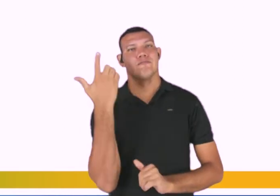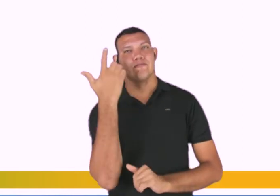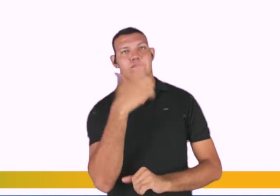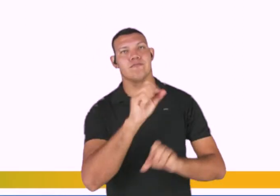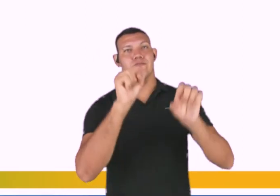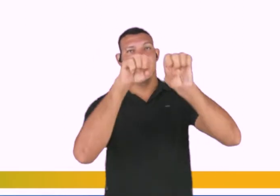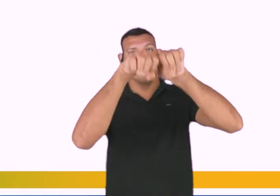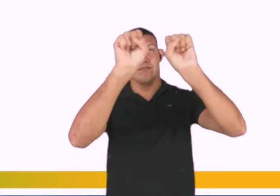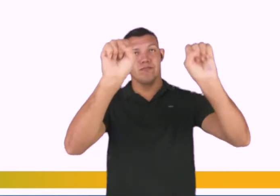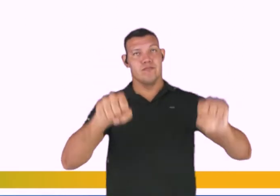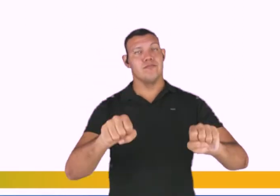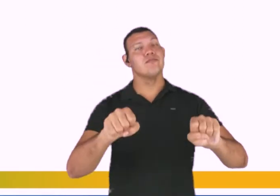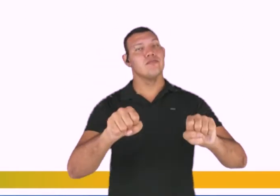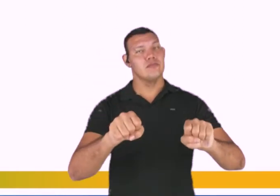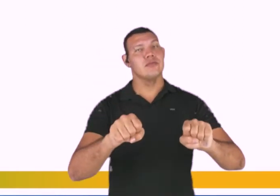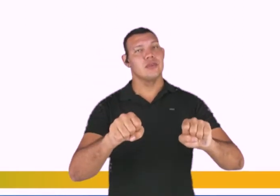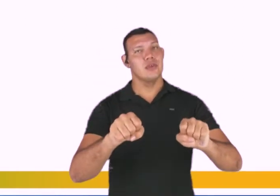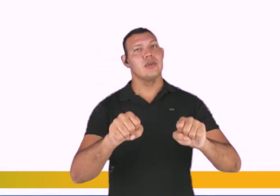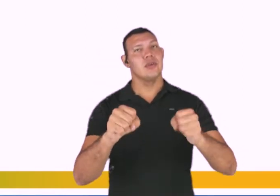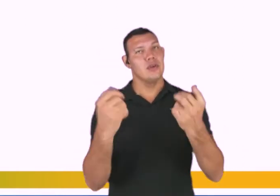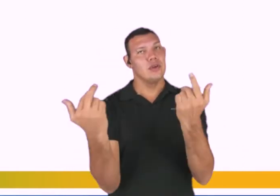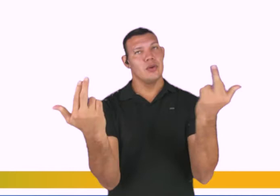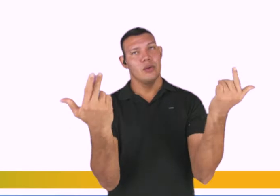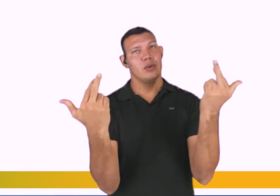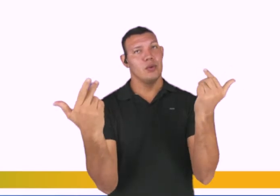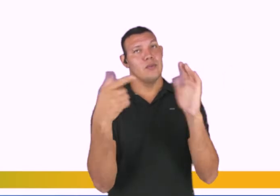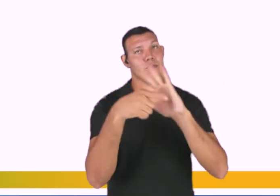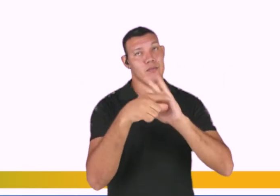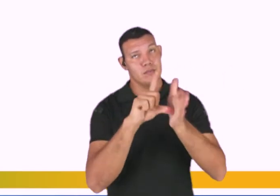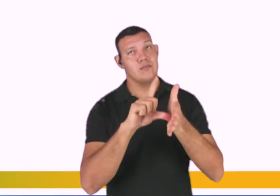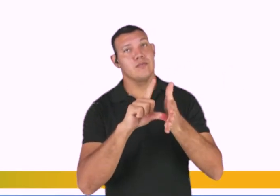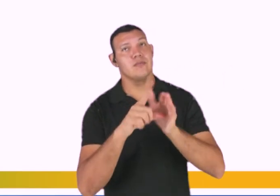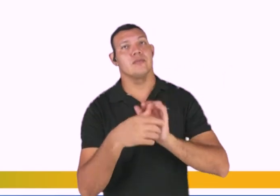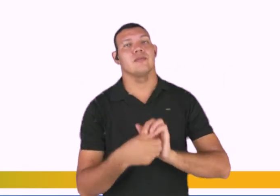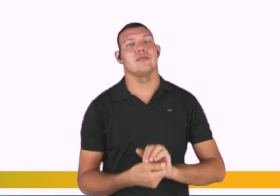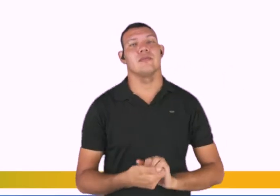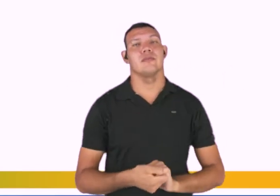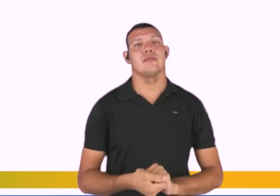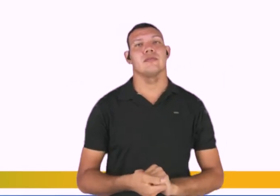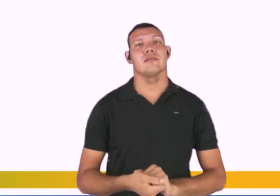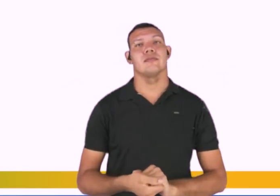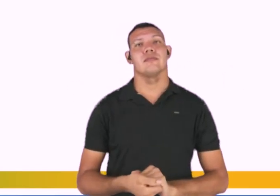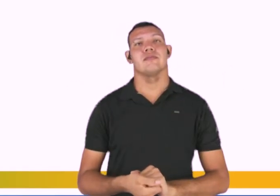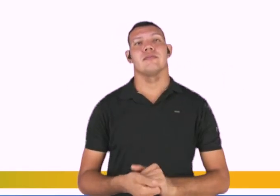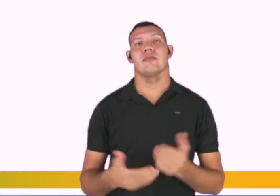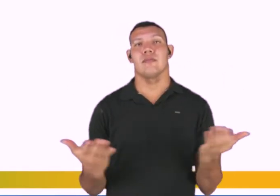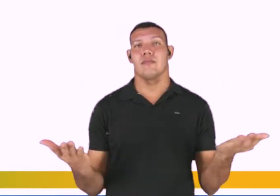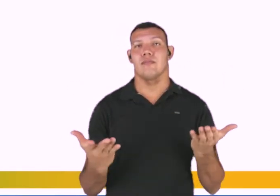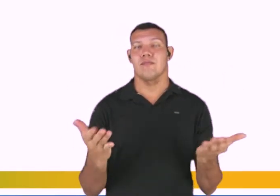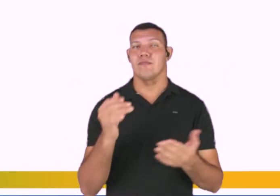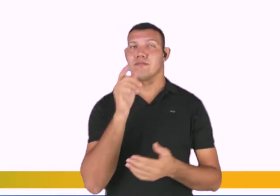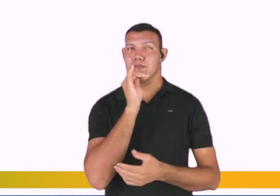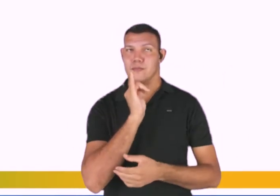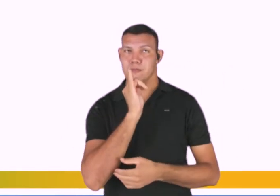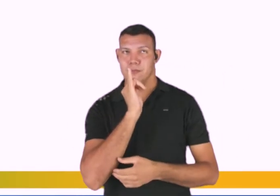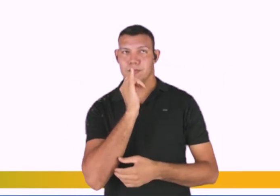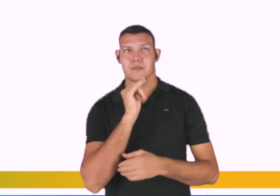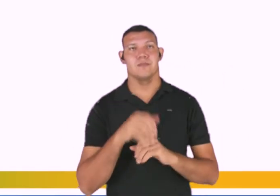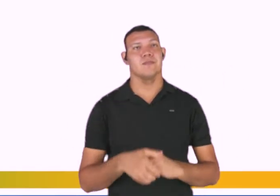anterior. Por exemplo, no nosso S1, nós temos aí duas